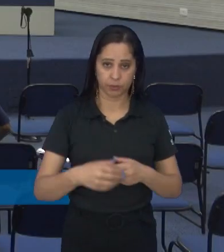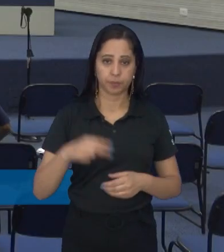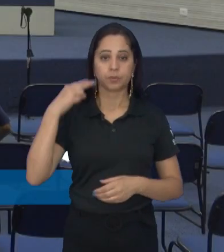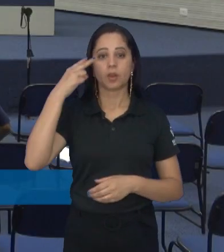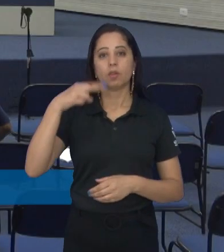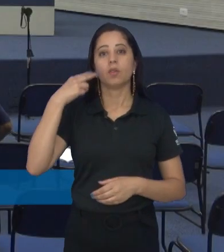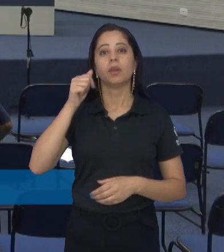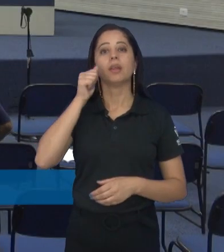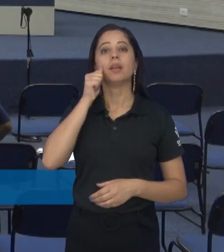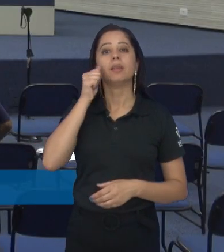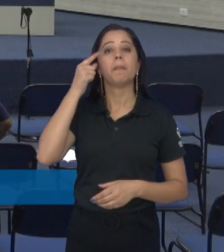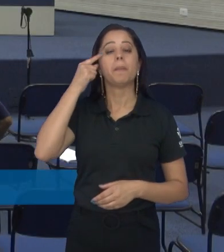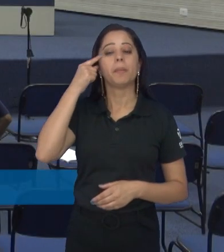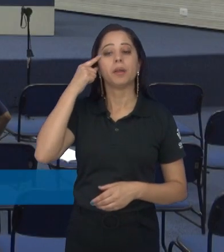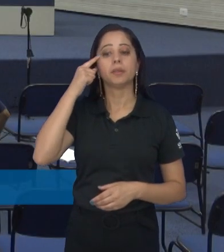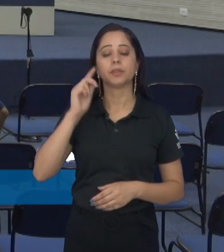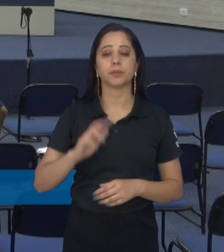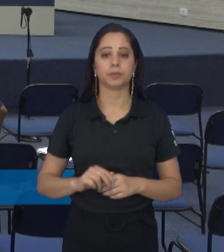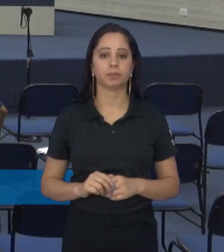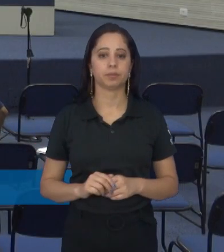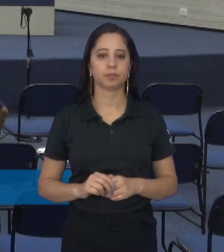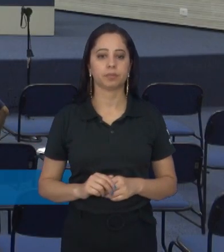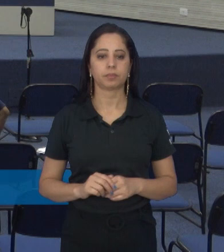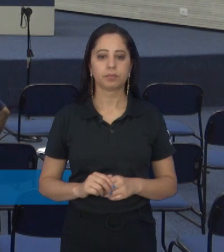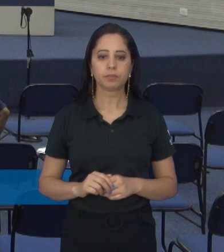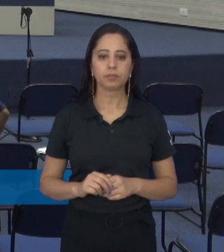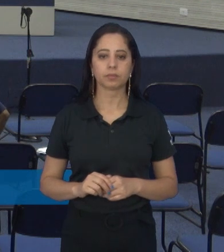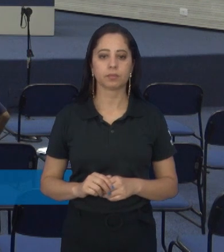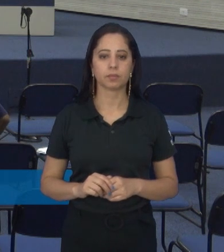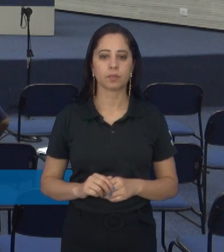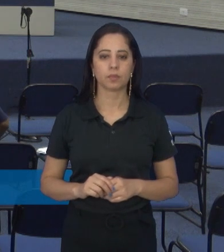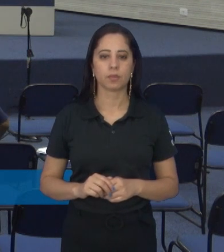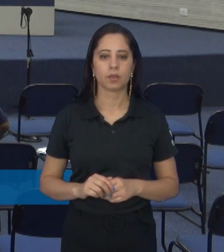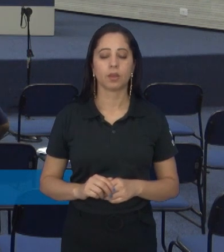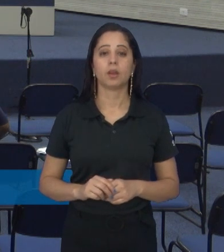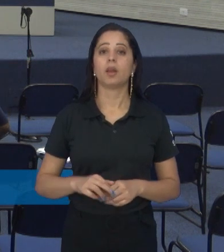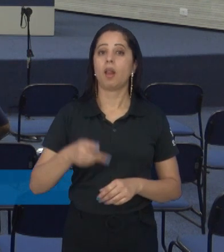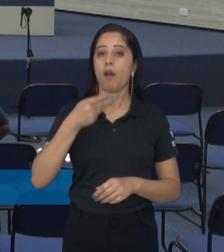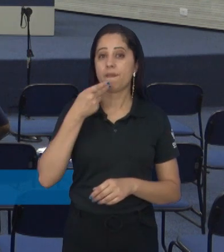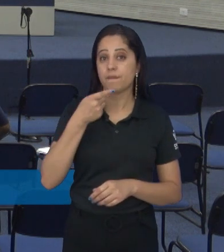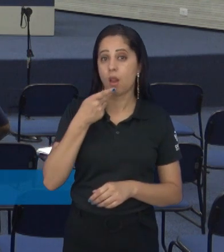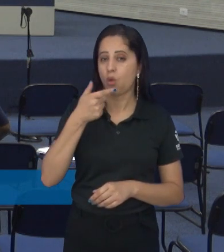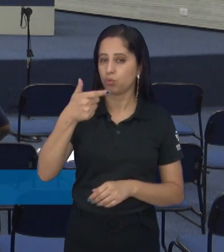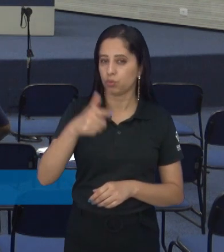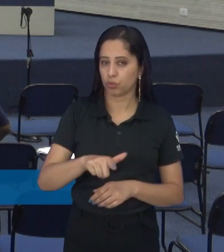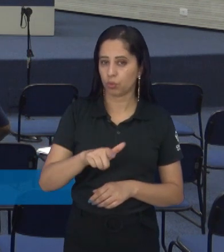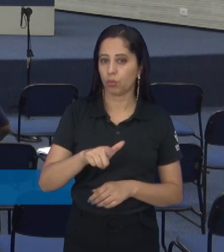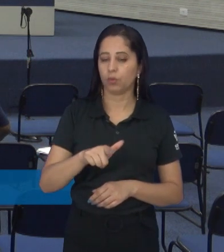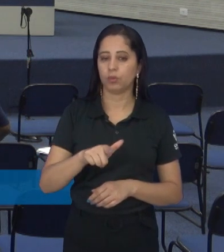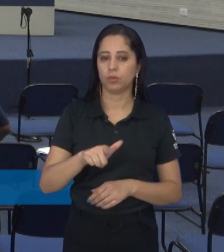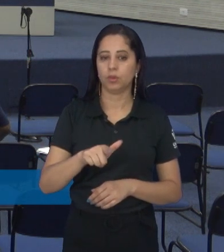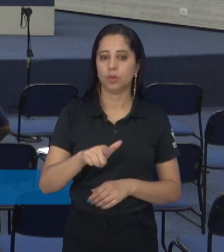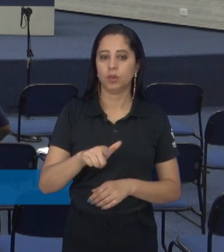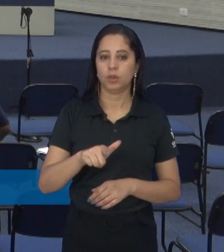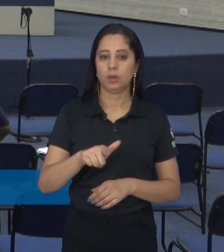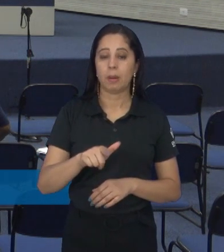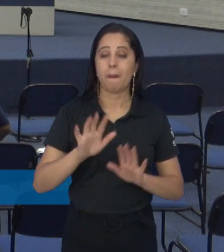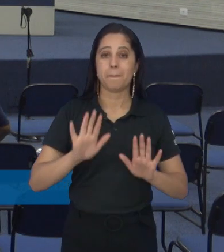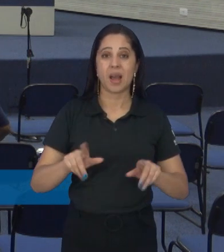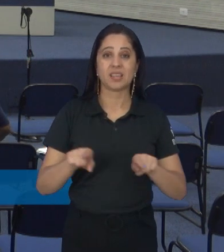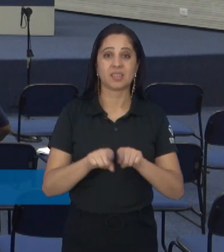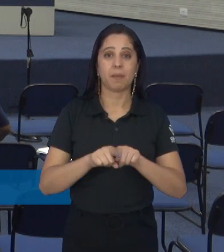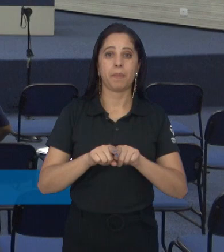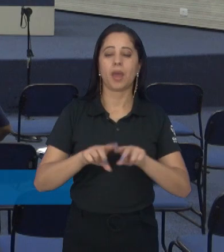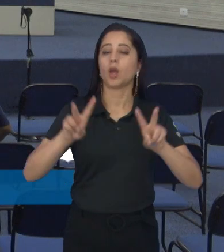a vereadora ela na verdade ela soma as questões do Walter Hayashi mas ela também coloca a questão da